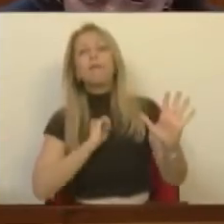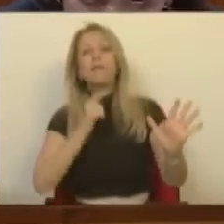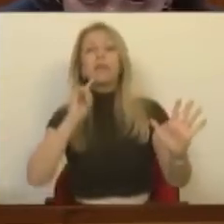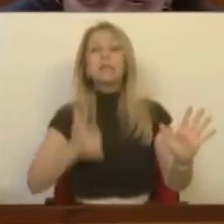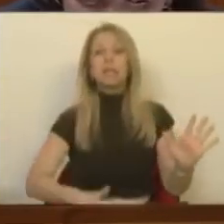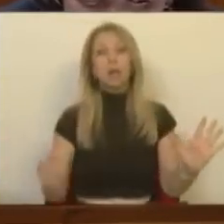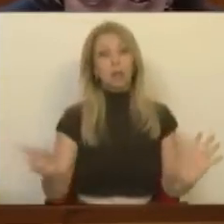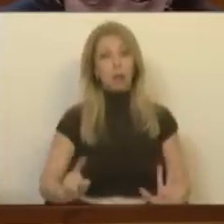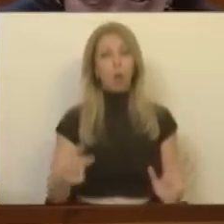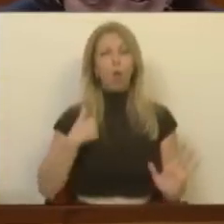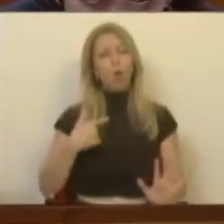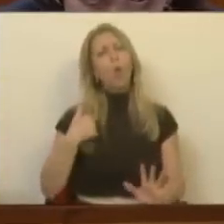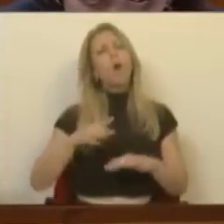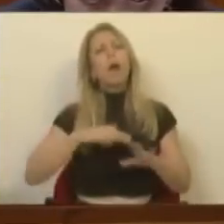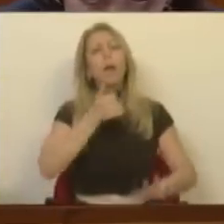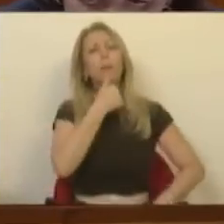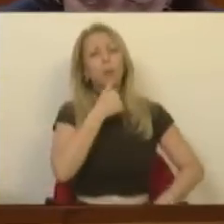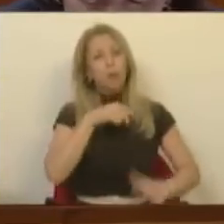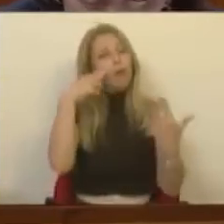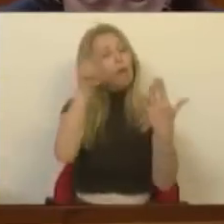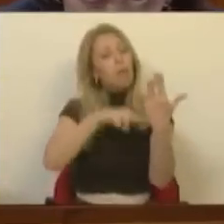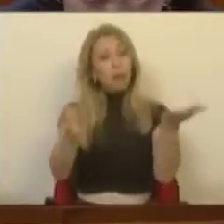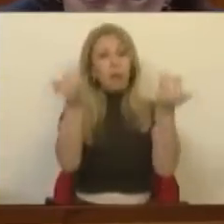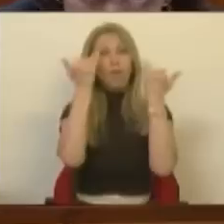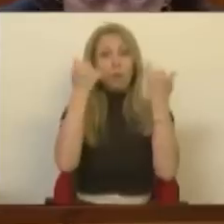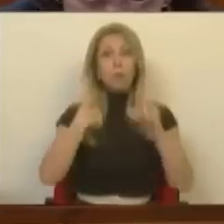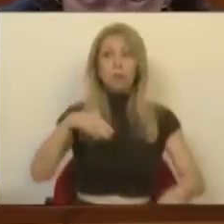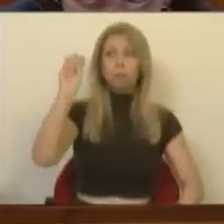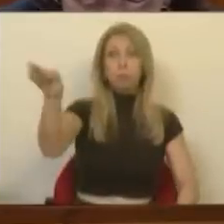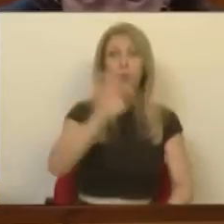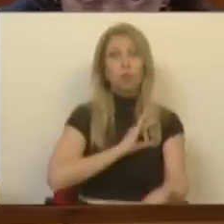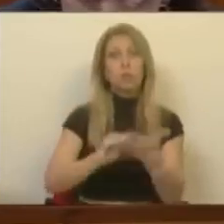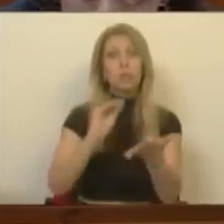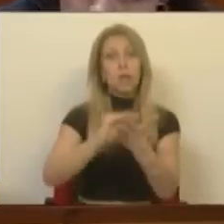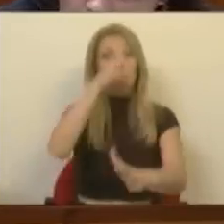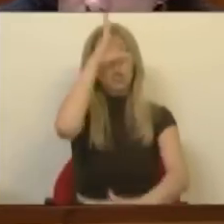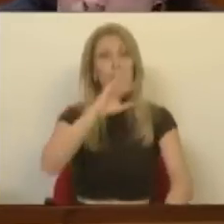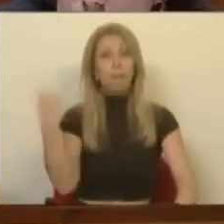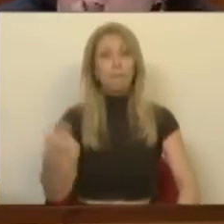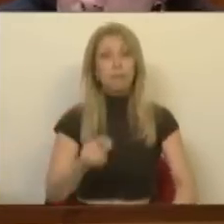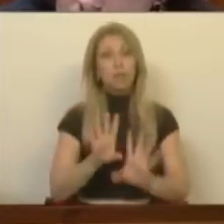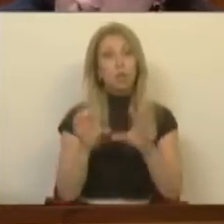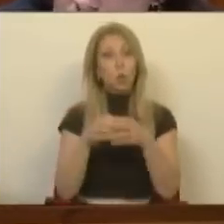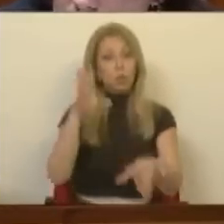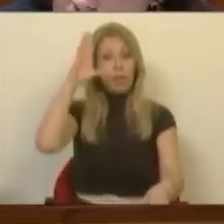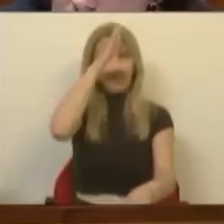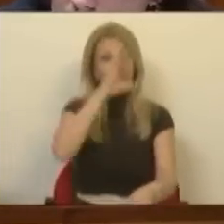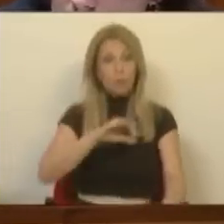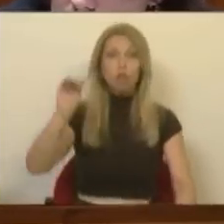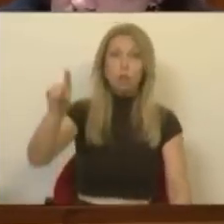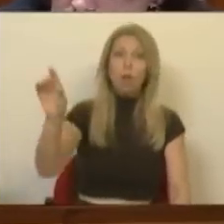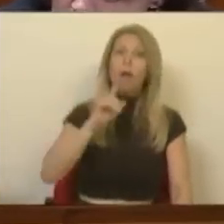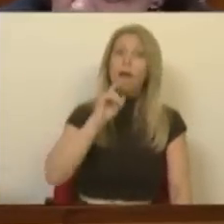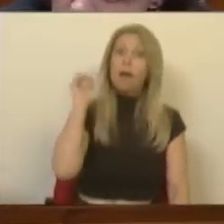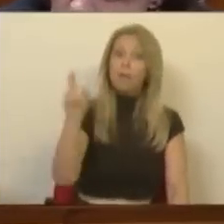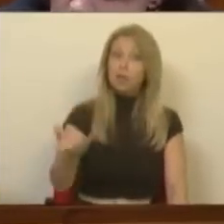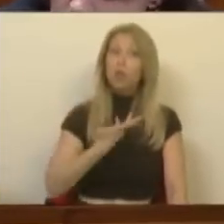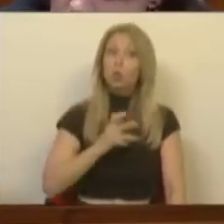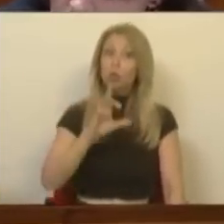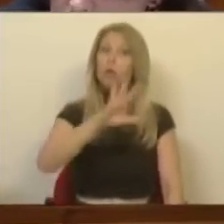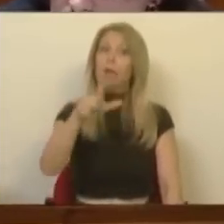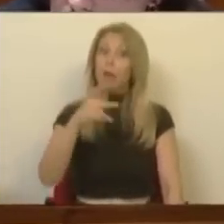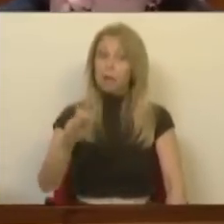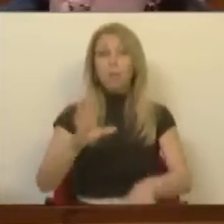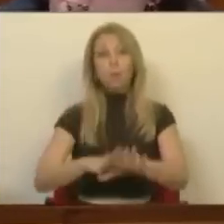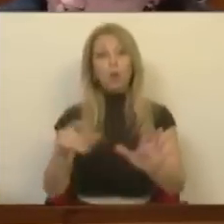eu fiz quando li a notícia foi pedir aos Deputado da presença de ministros para falar Rita Marques chamada a atenção para as limitações legais existentes